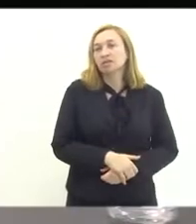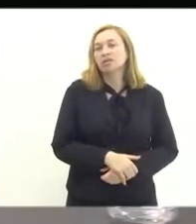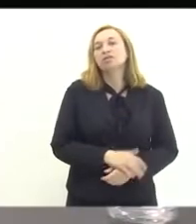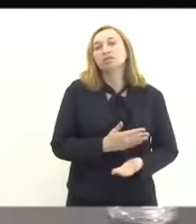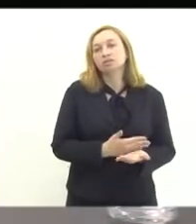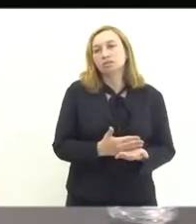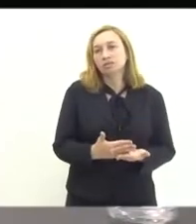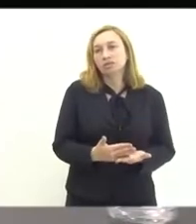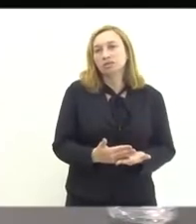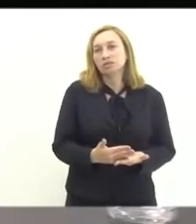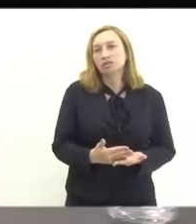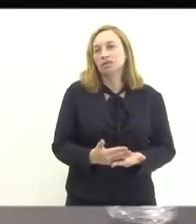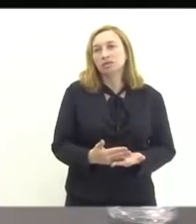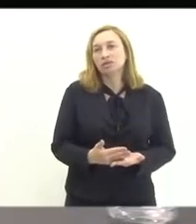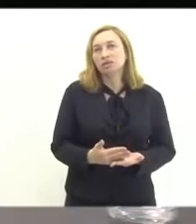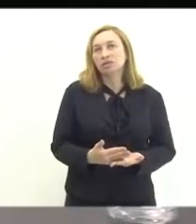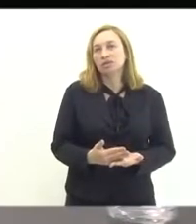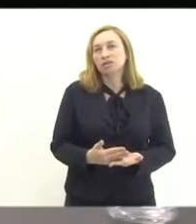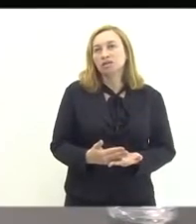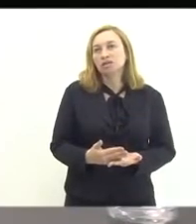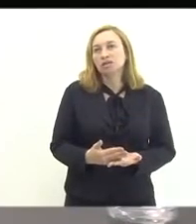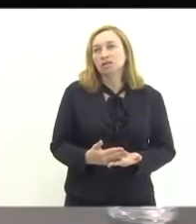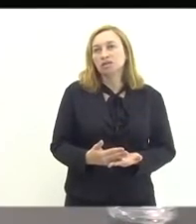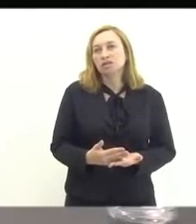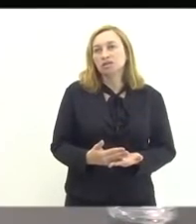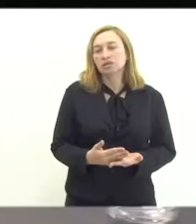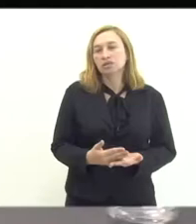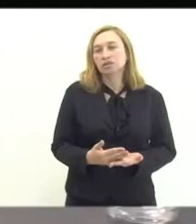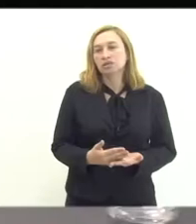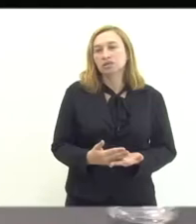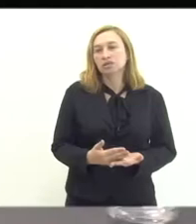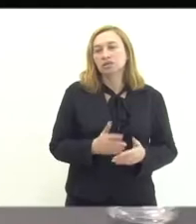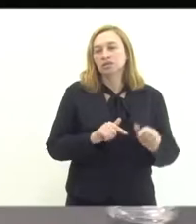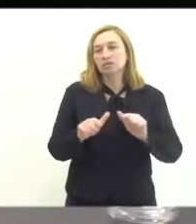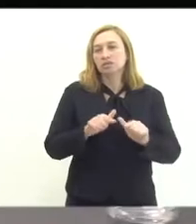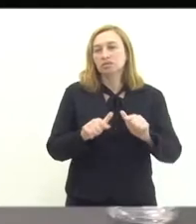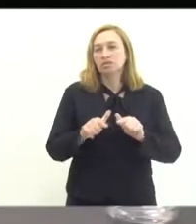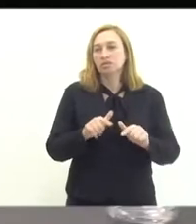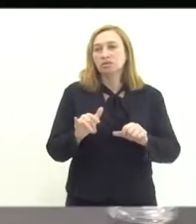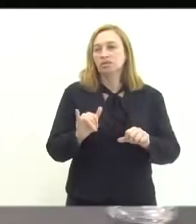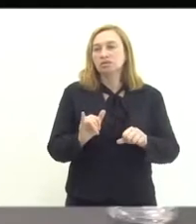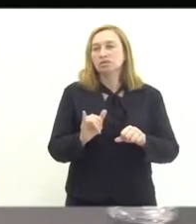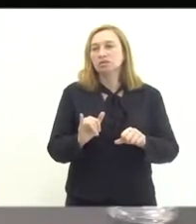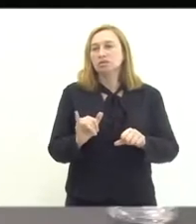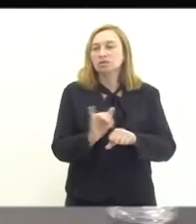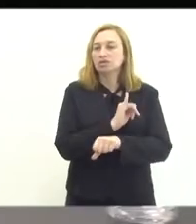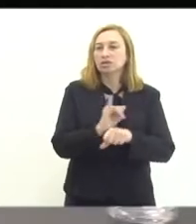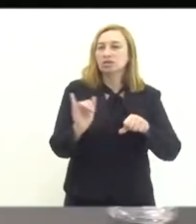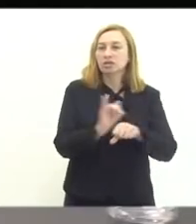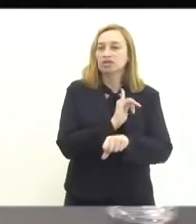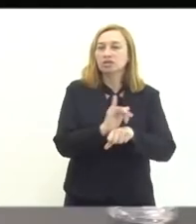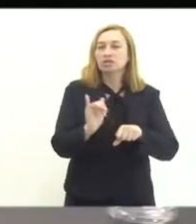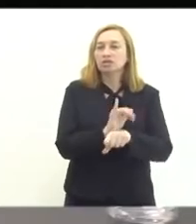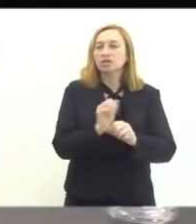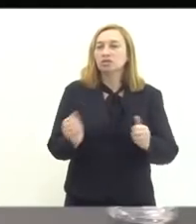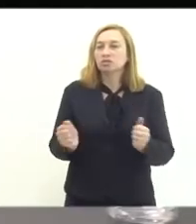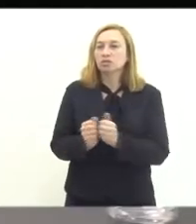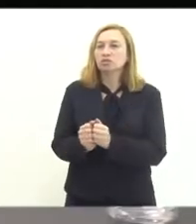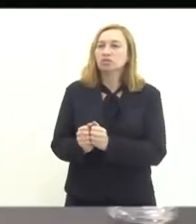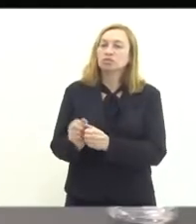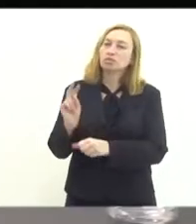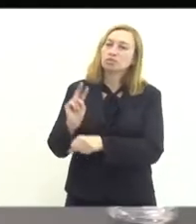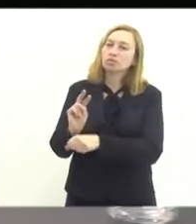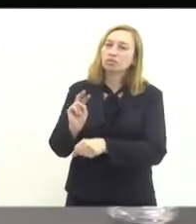começamos essa atuação articulada com as proteções sociais